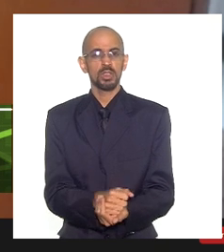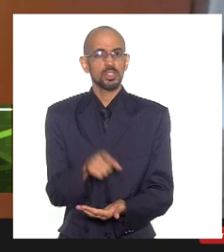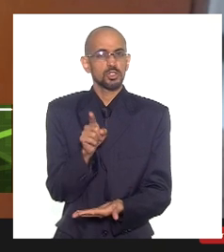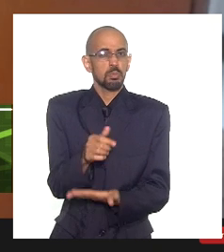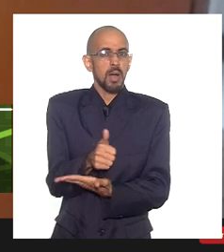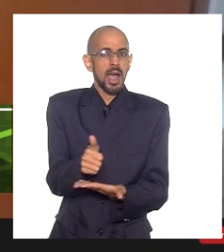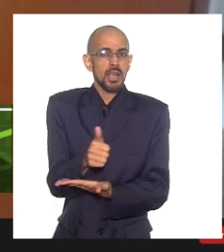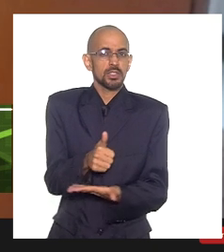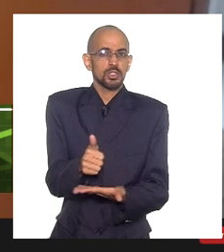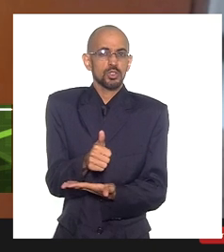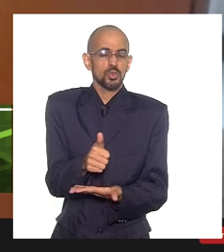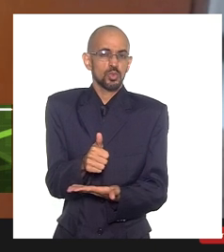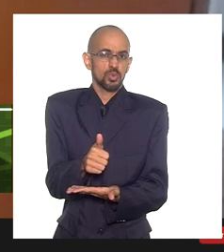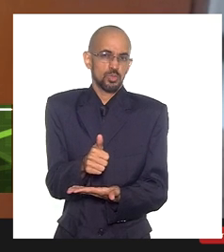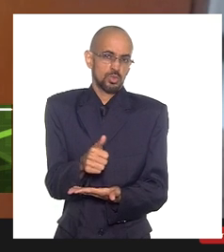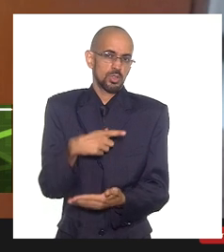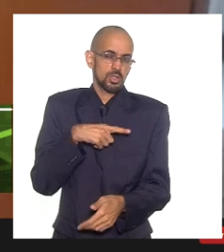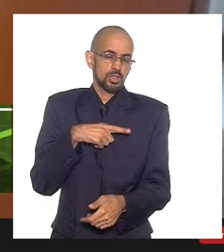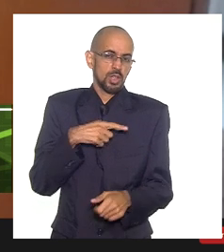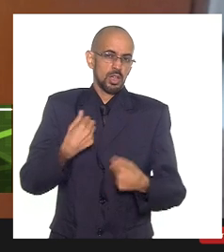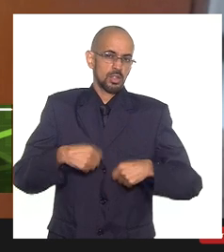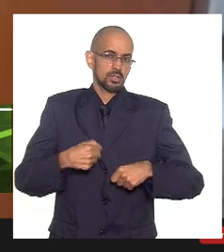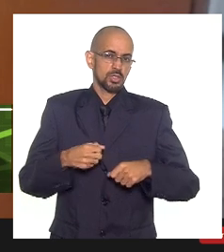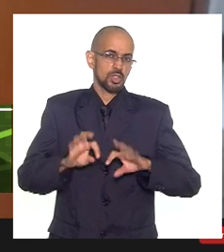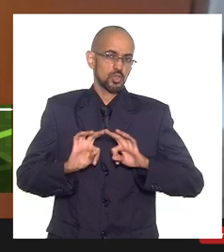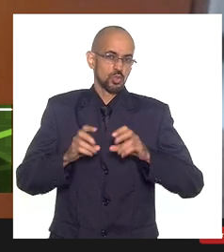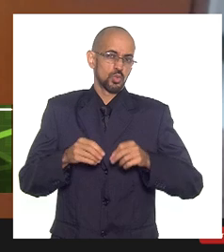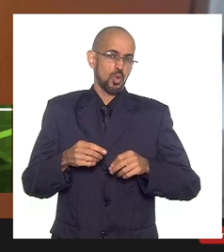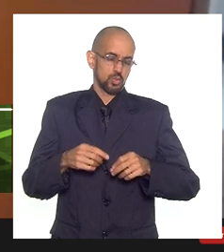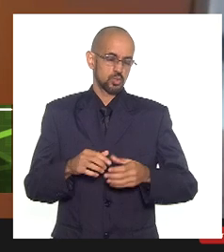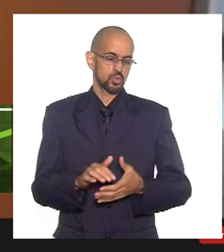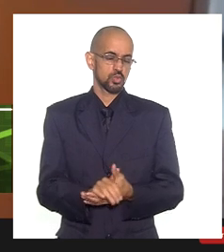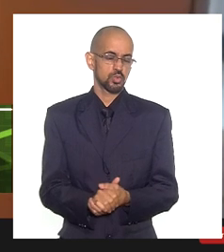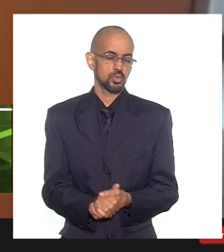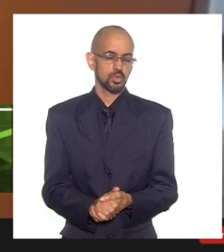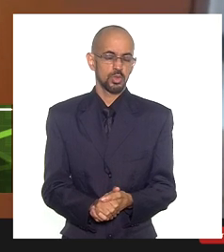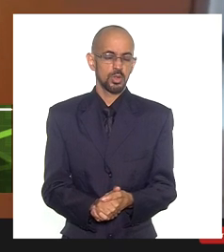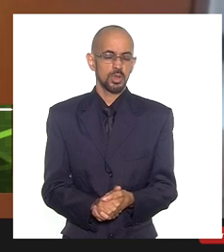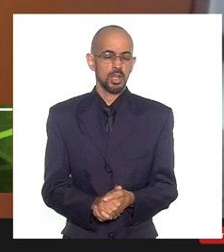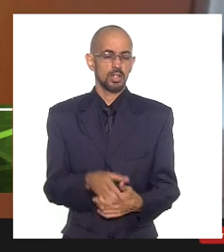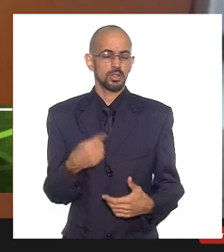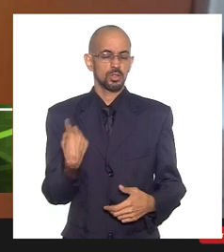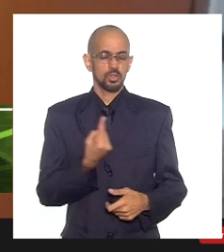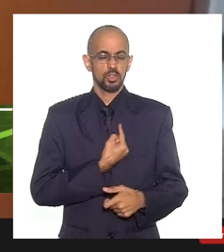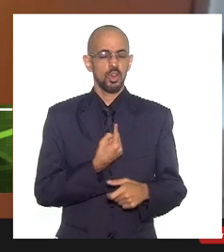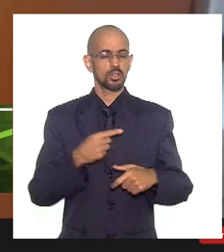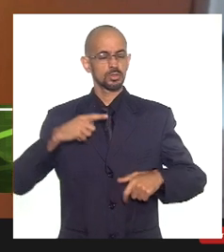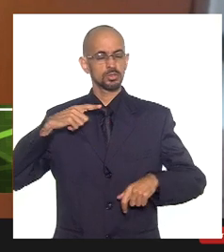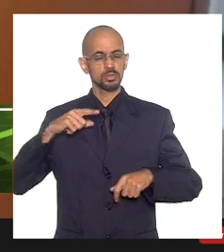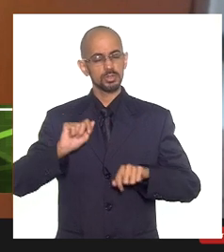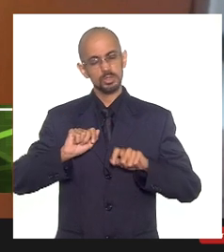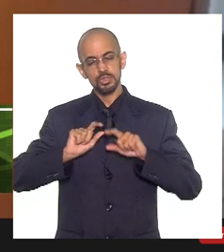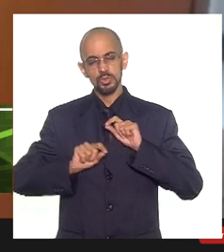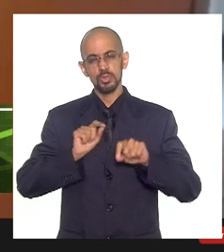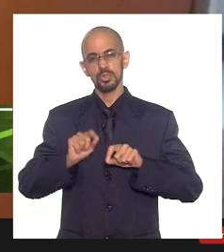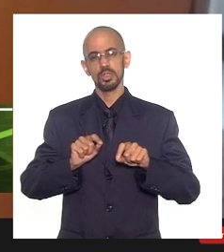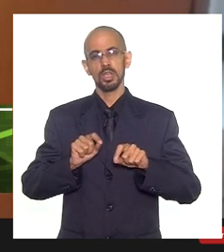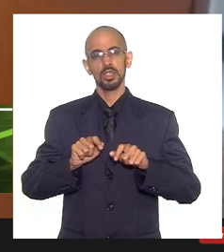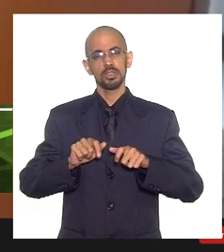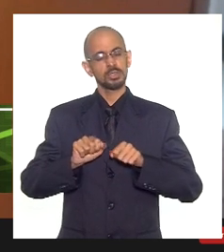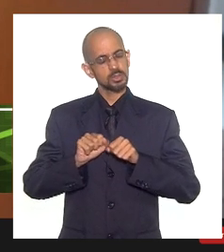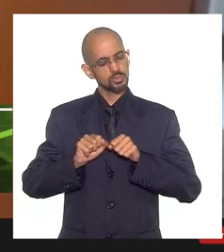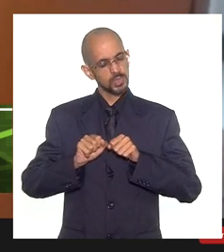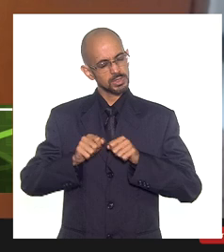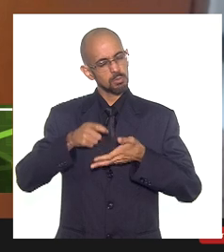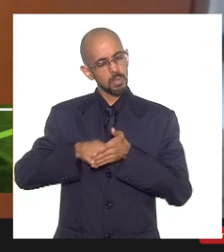demanda todo o resto então assim nós estamos volto a dizer fazendo um esforço